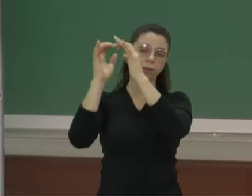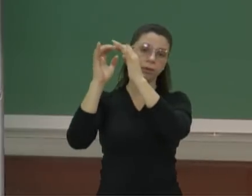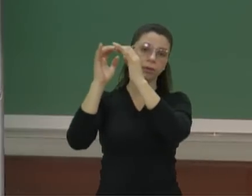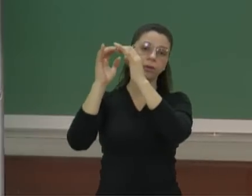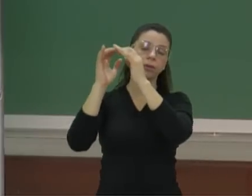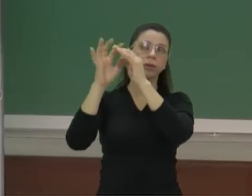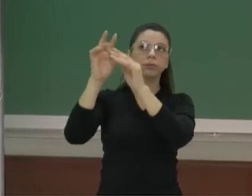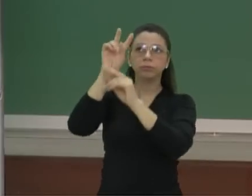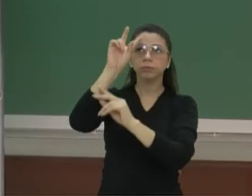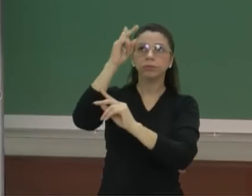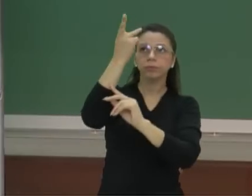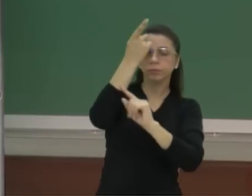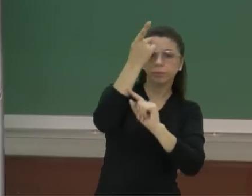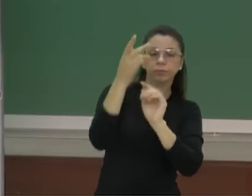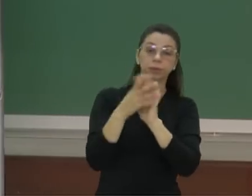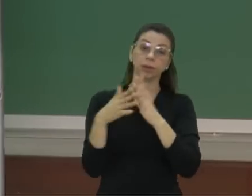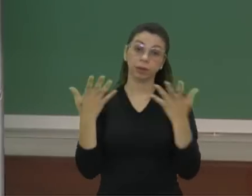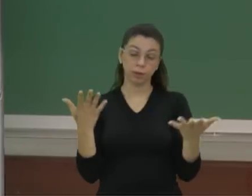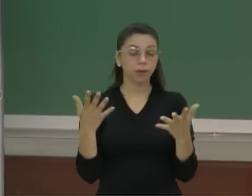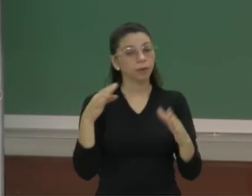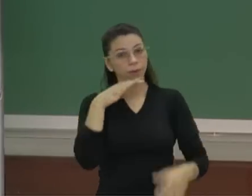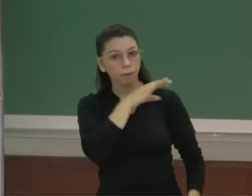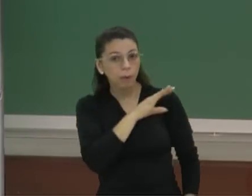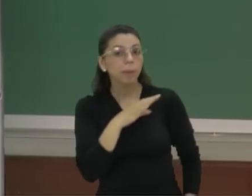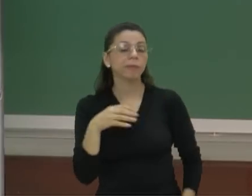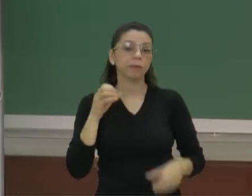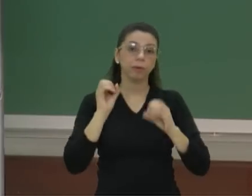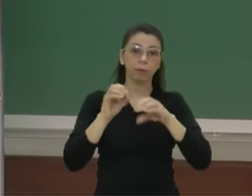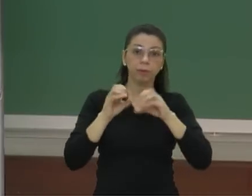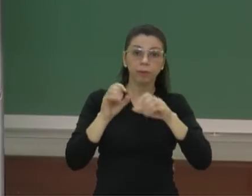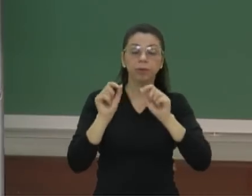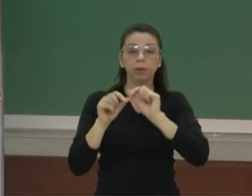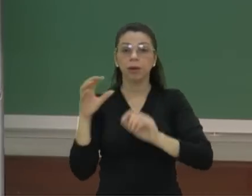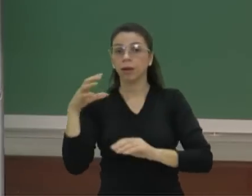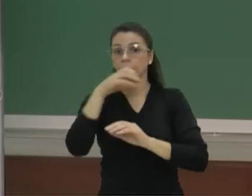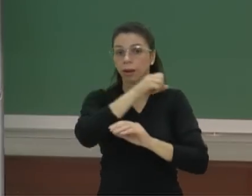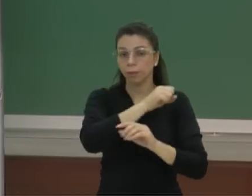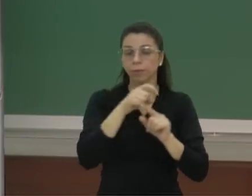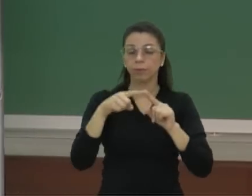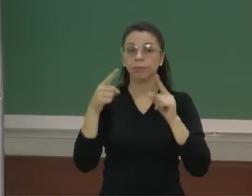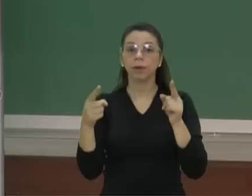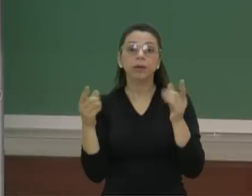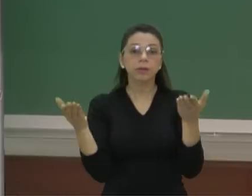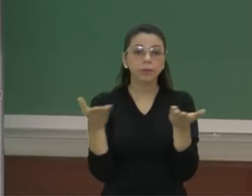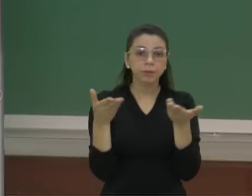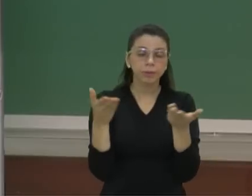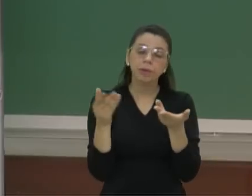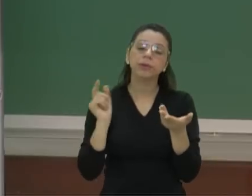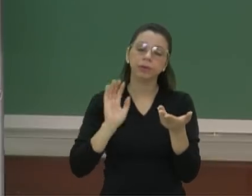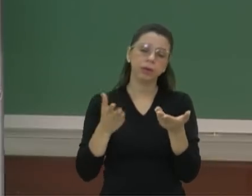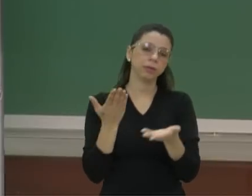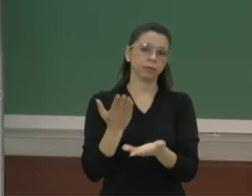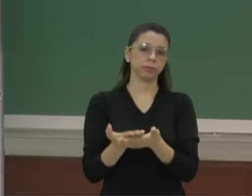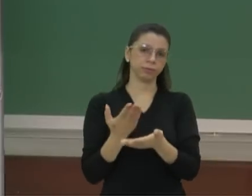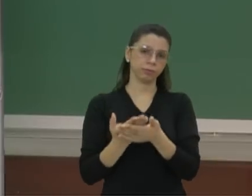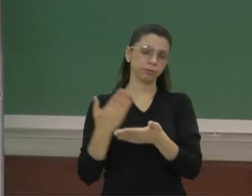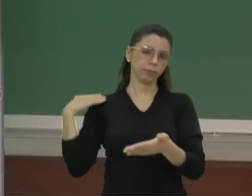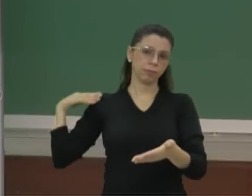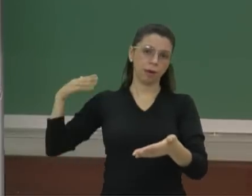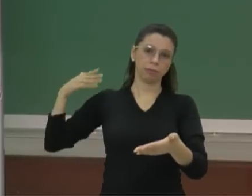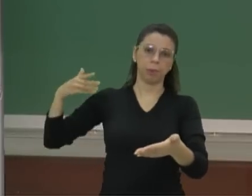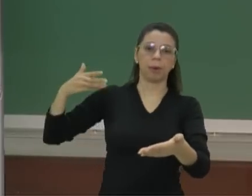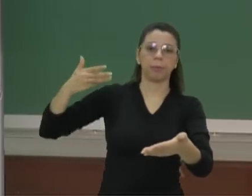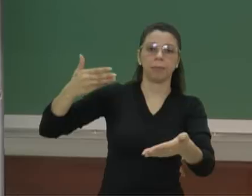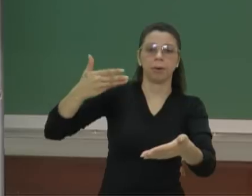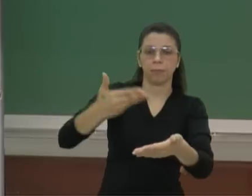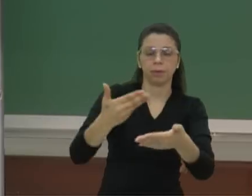escutamos. Claro que eu falei aqui muito rapidamente essa passagem, esse caminho, mas a gente já está falando isso há um bom tempo e esse exercício tem